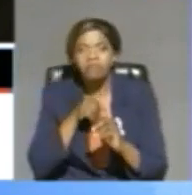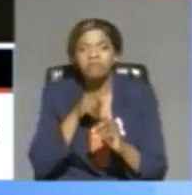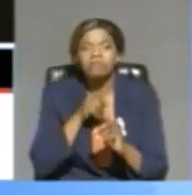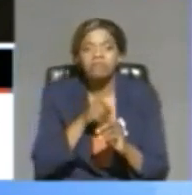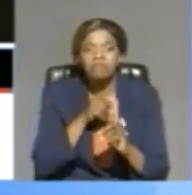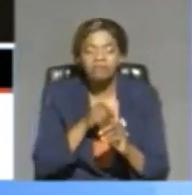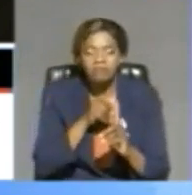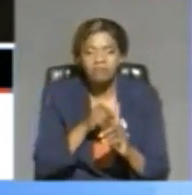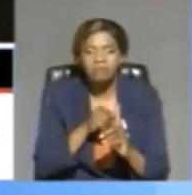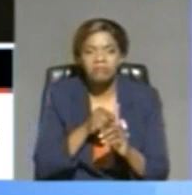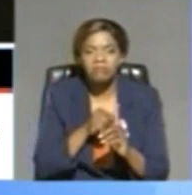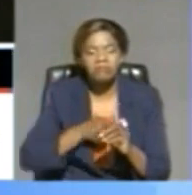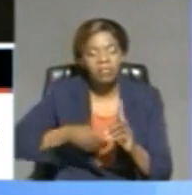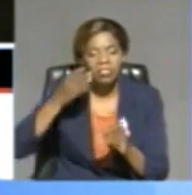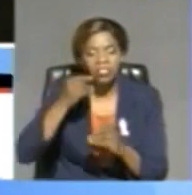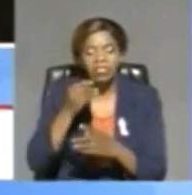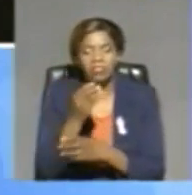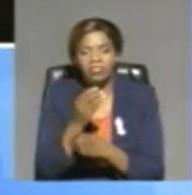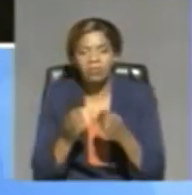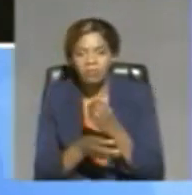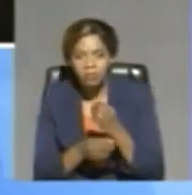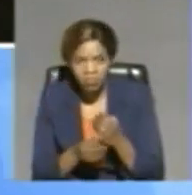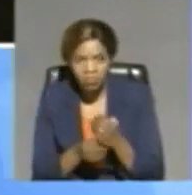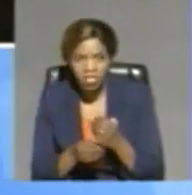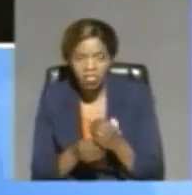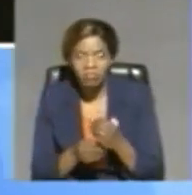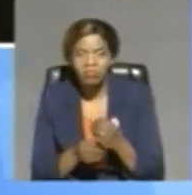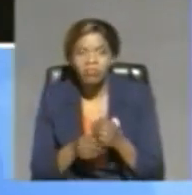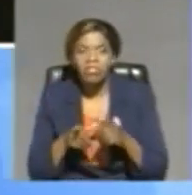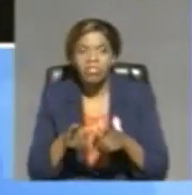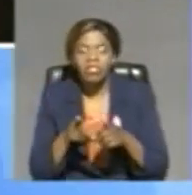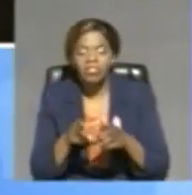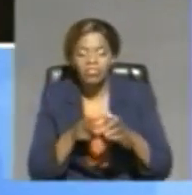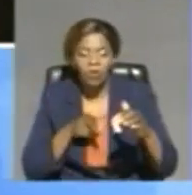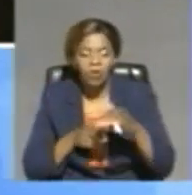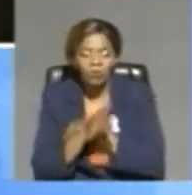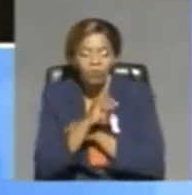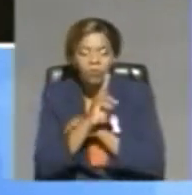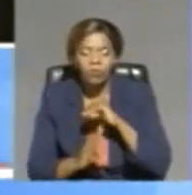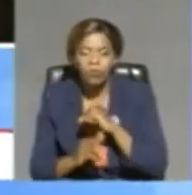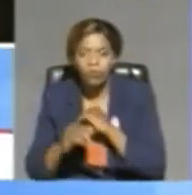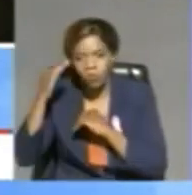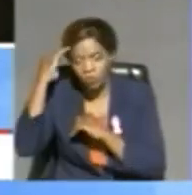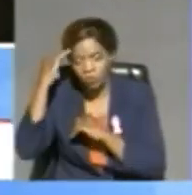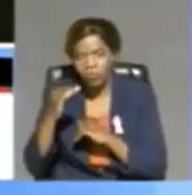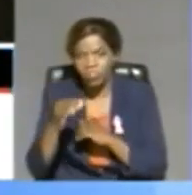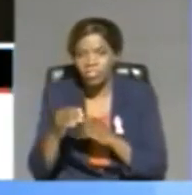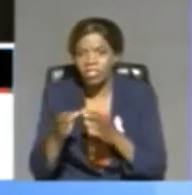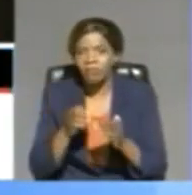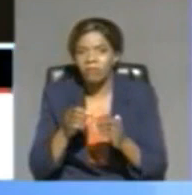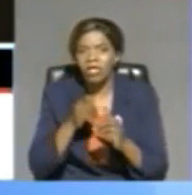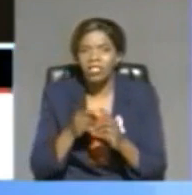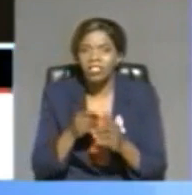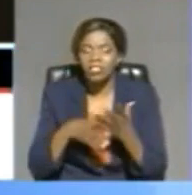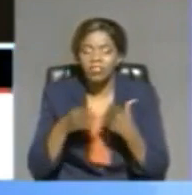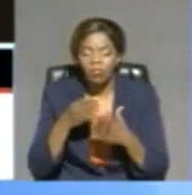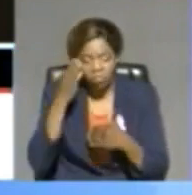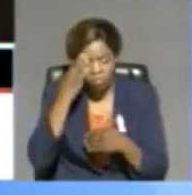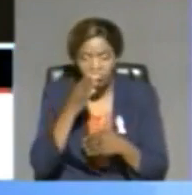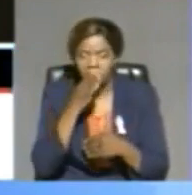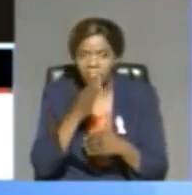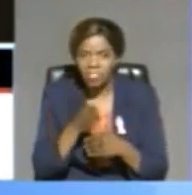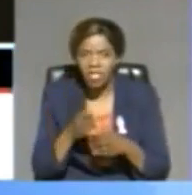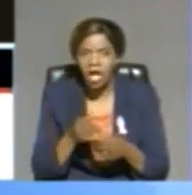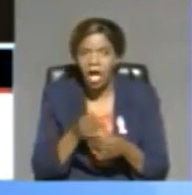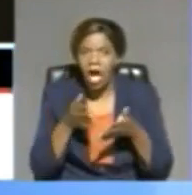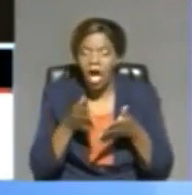um ex-deputado com ligações ao presidente Jair Bolsonaro. Entretanto, são ligações tornadas públicas ao longo